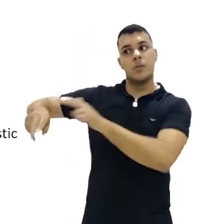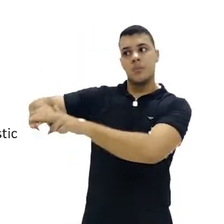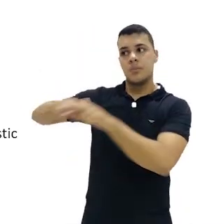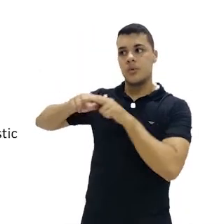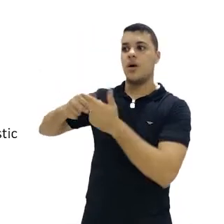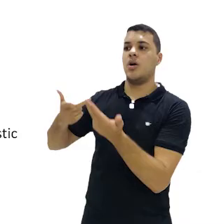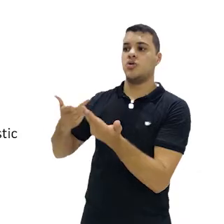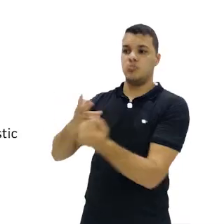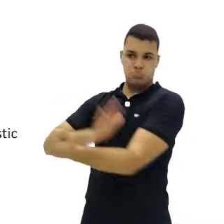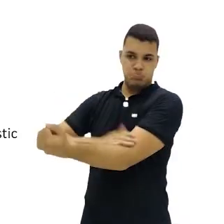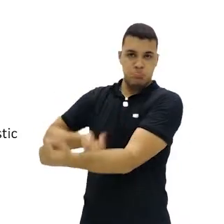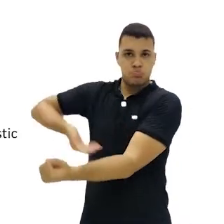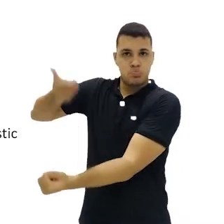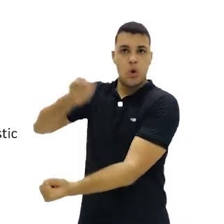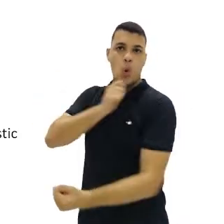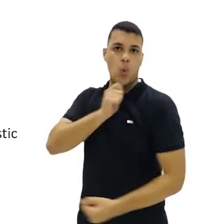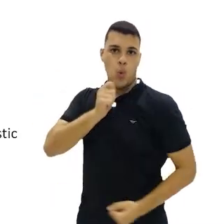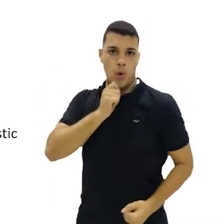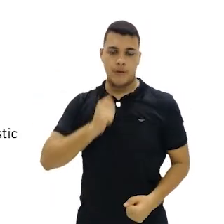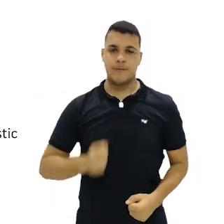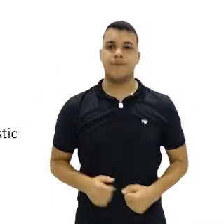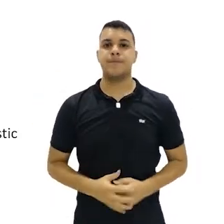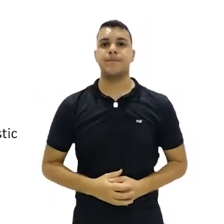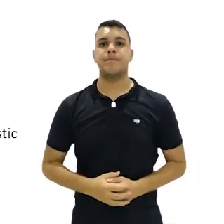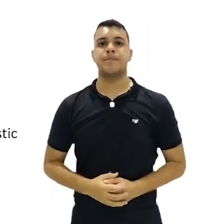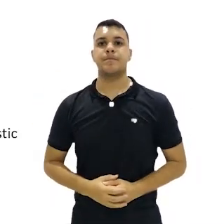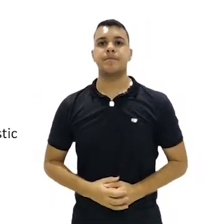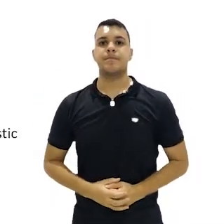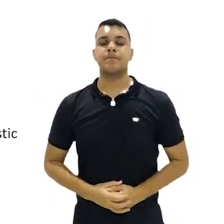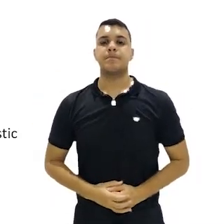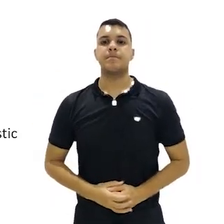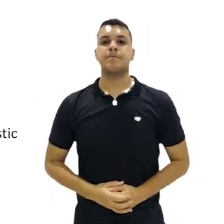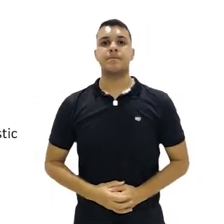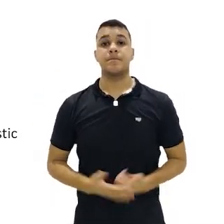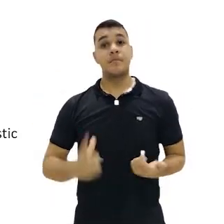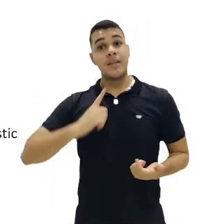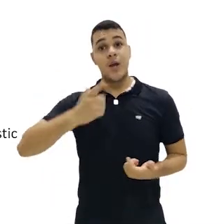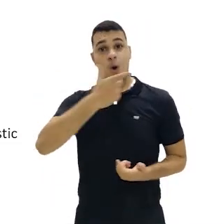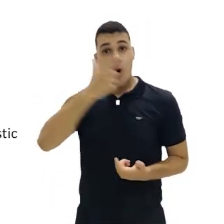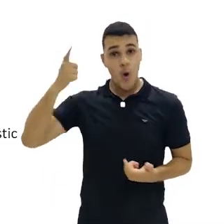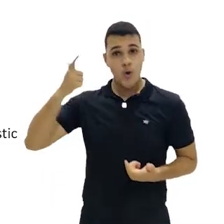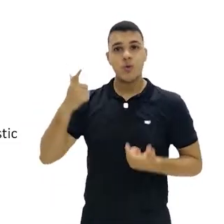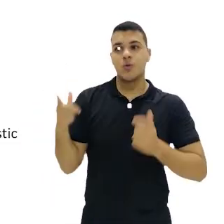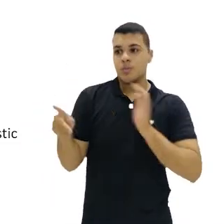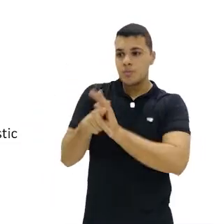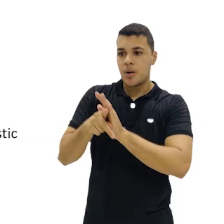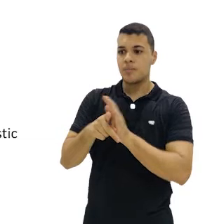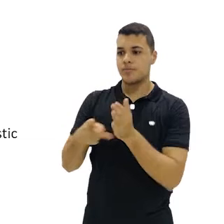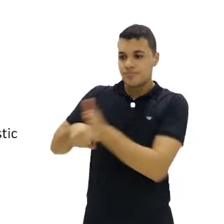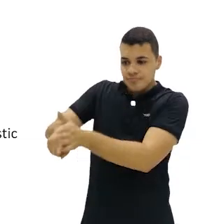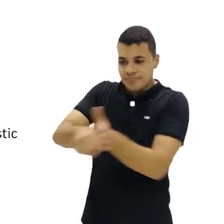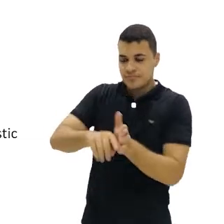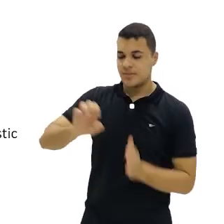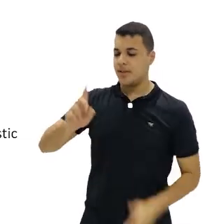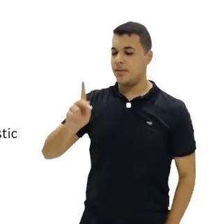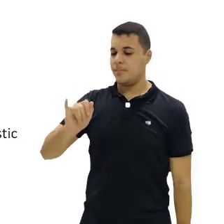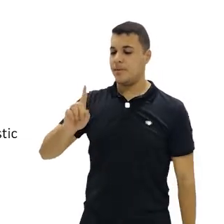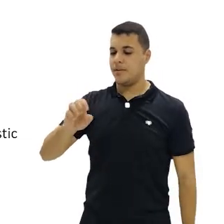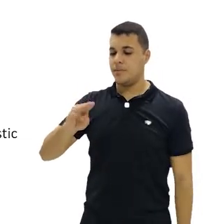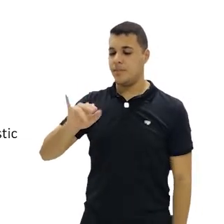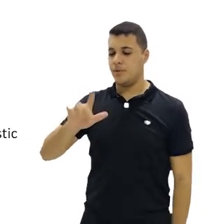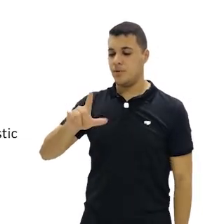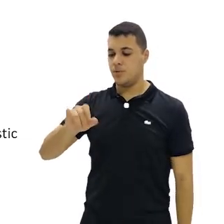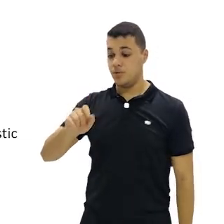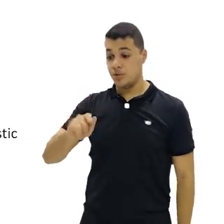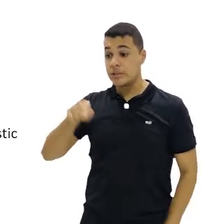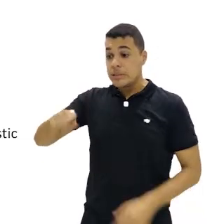das várias maneiras que a epidemiologia e que os estudos de coortes têm para comparar esses dois grupos, os resultados desses dois